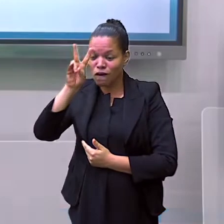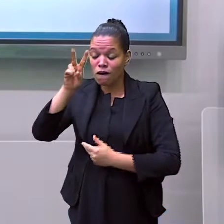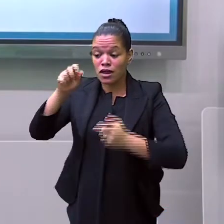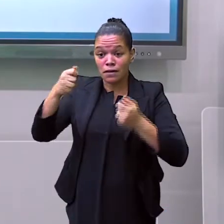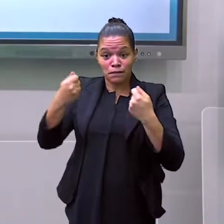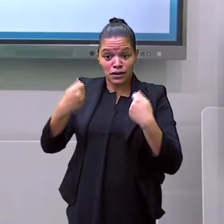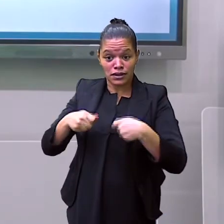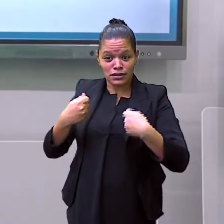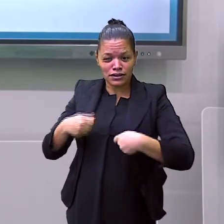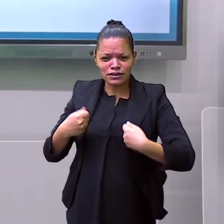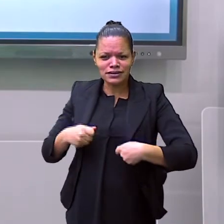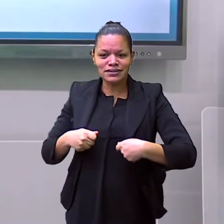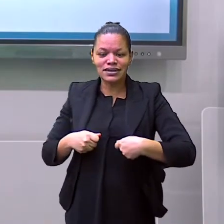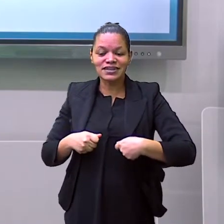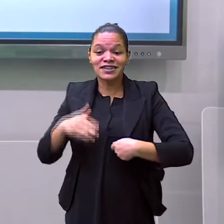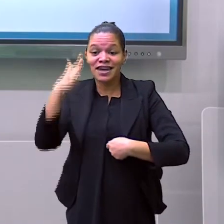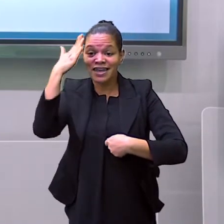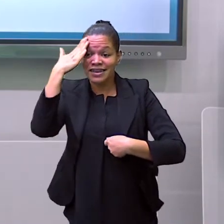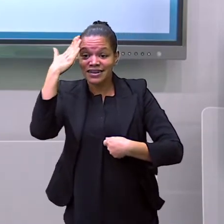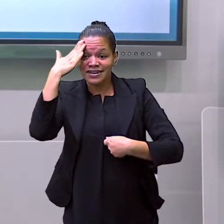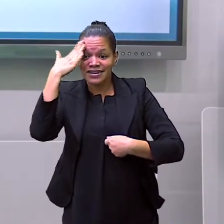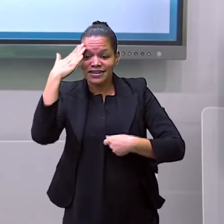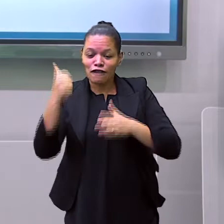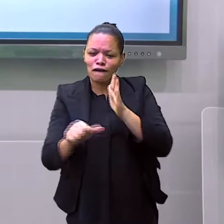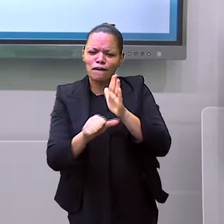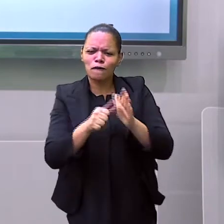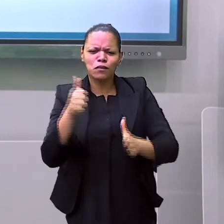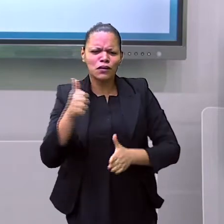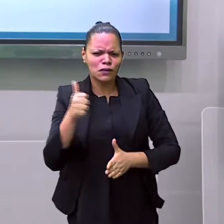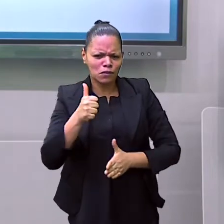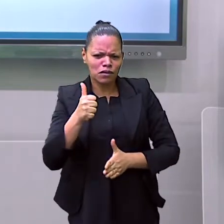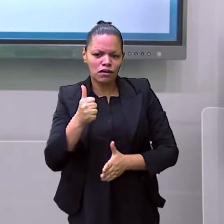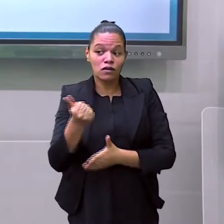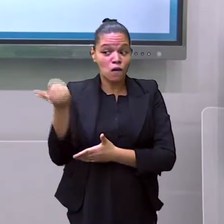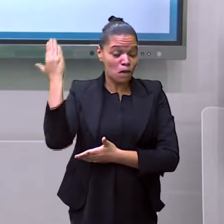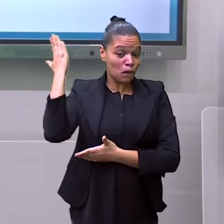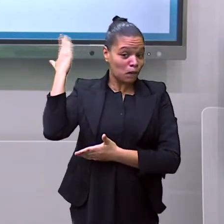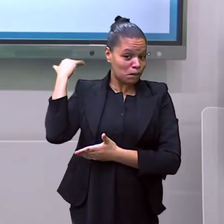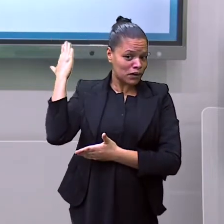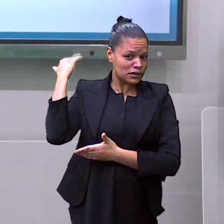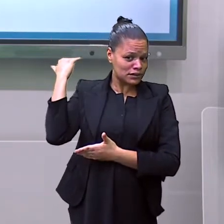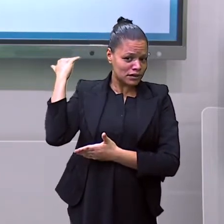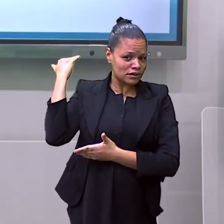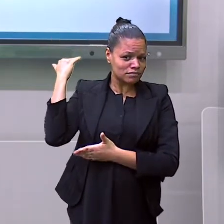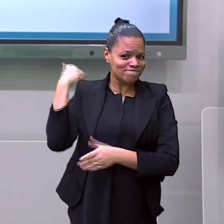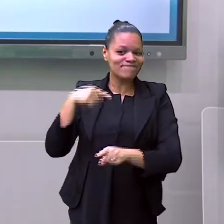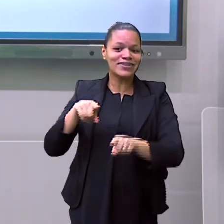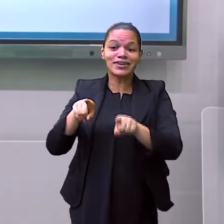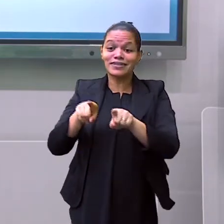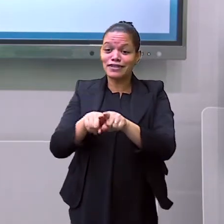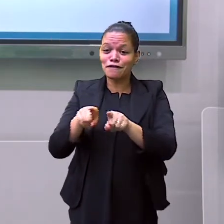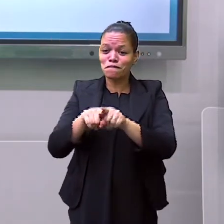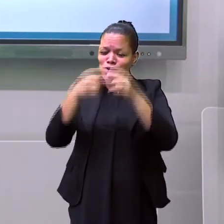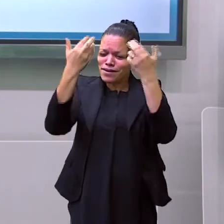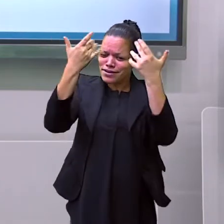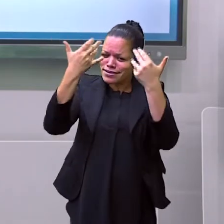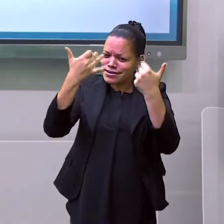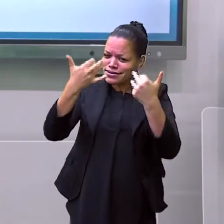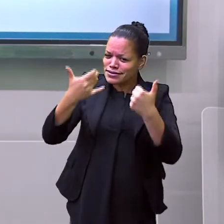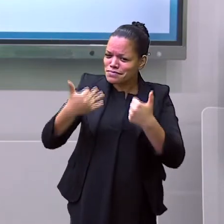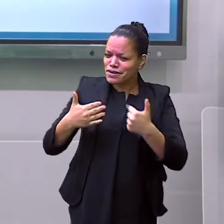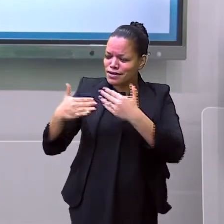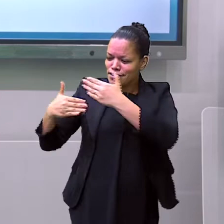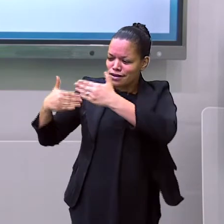as origens de uma determinada situação estudada, depois ele segue adiante, explicando ali os